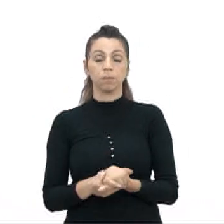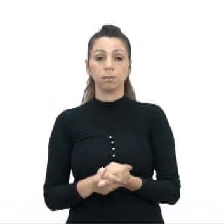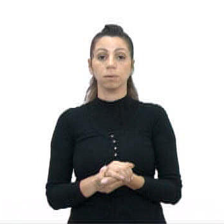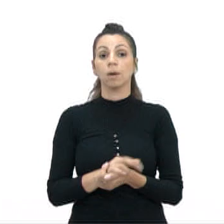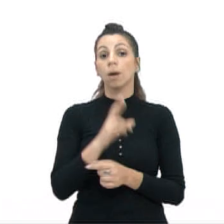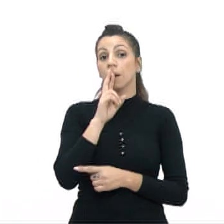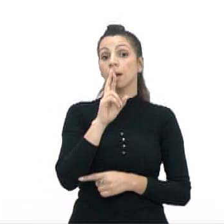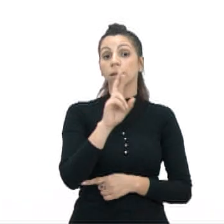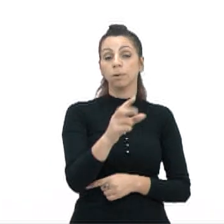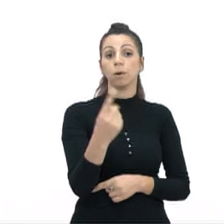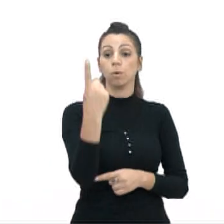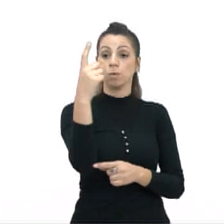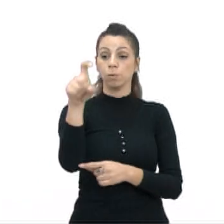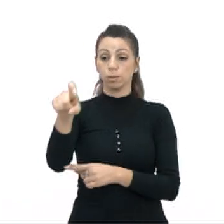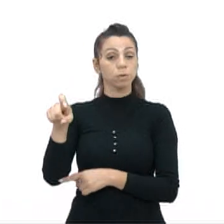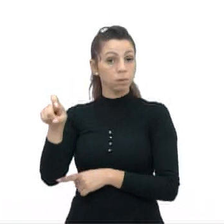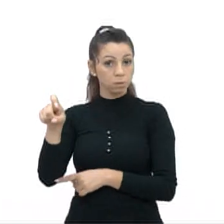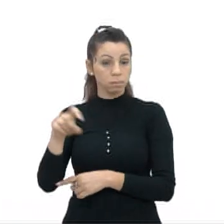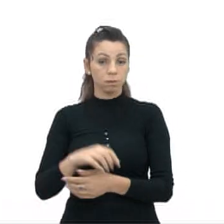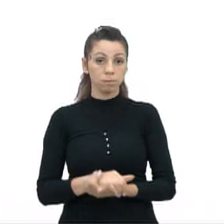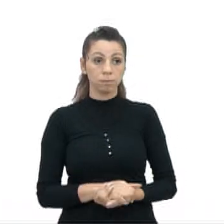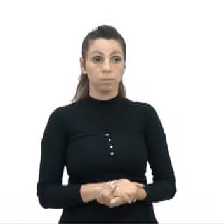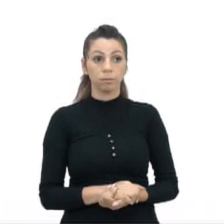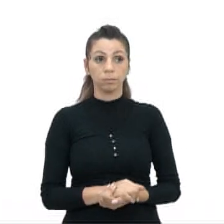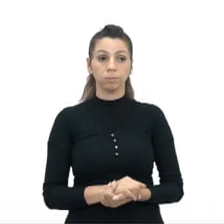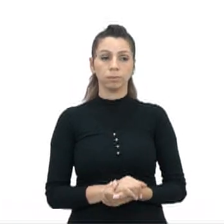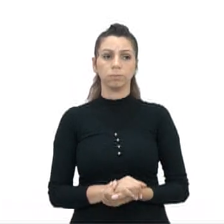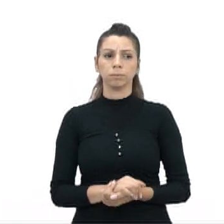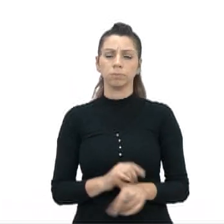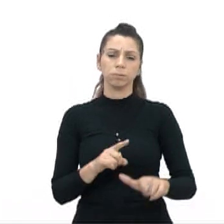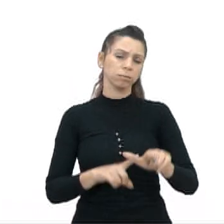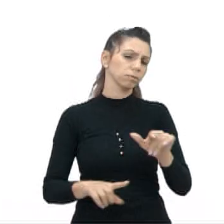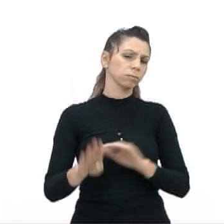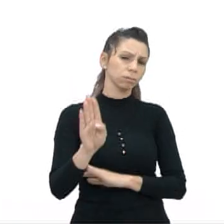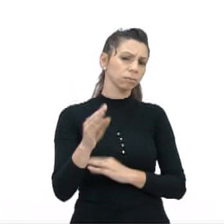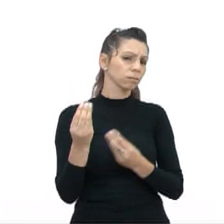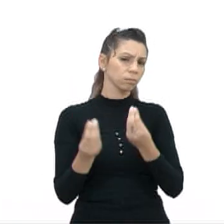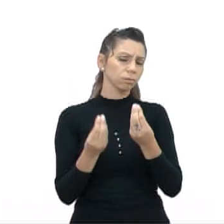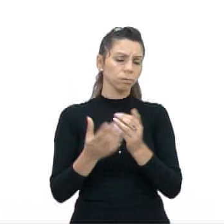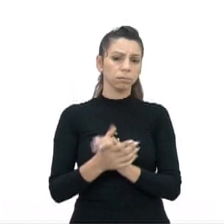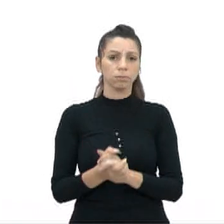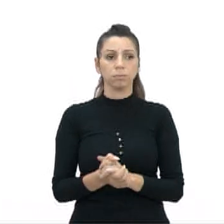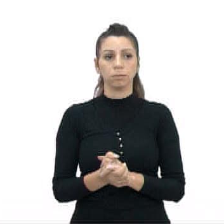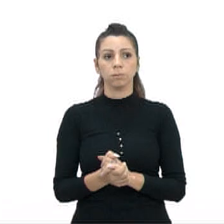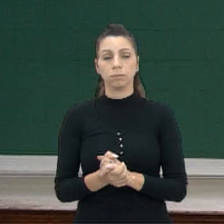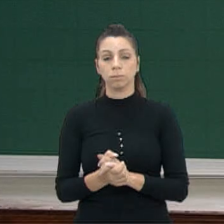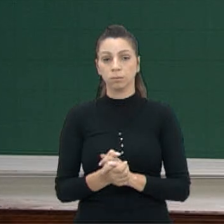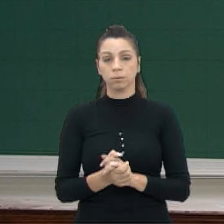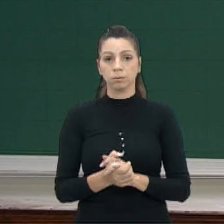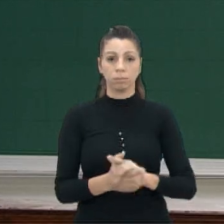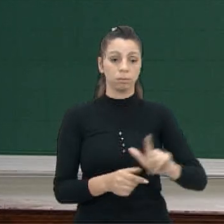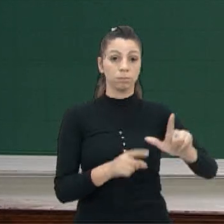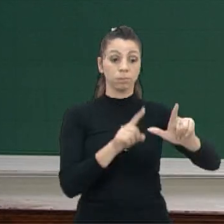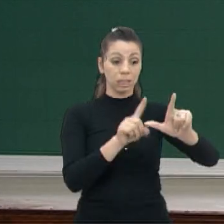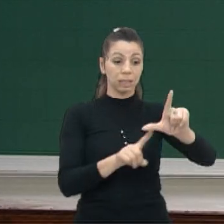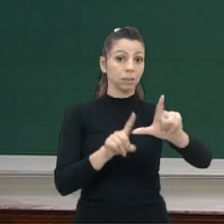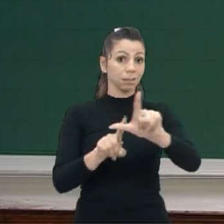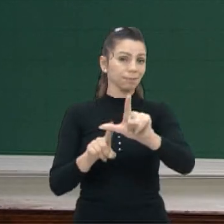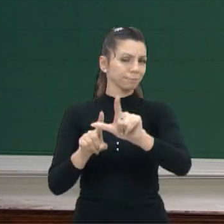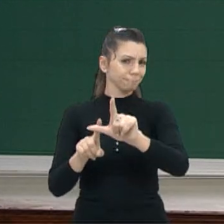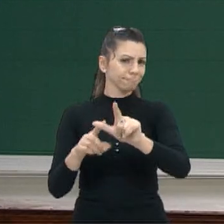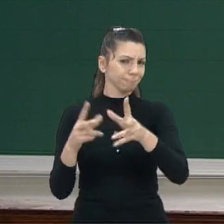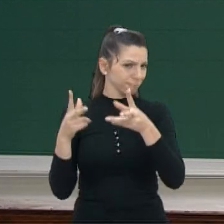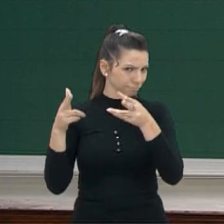1x ou o x sozinho, tá? E na letra B, como é que fica? A parte literal é a mesma?